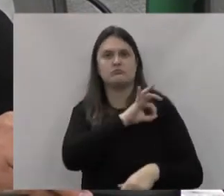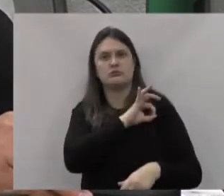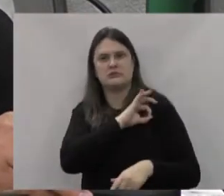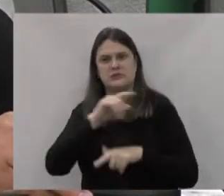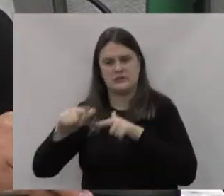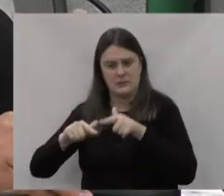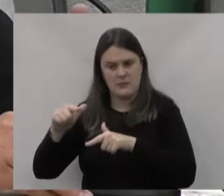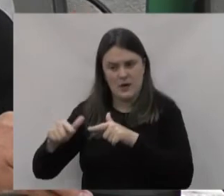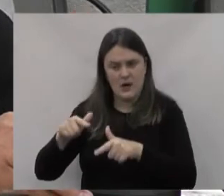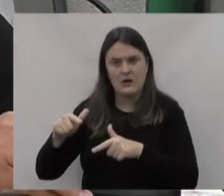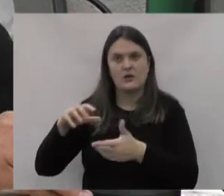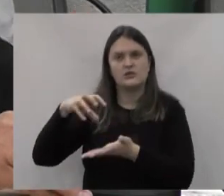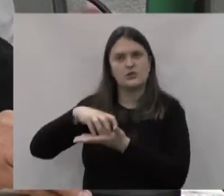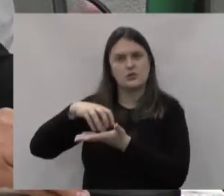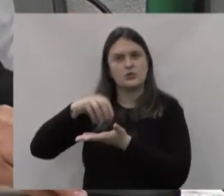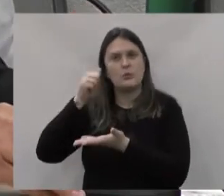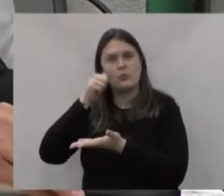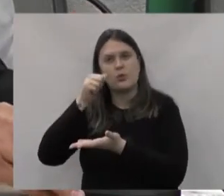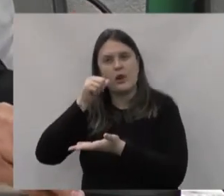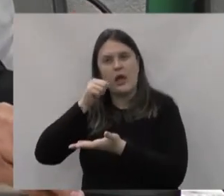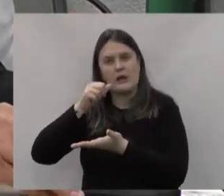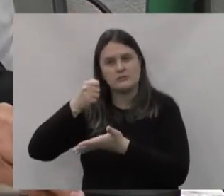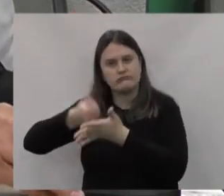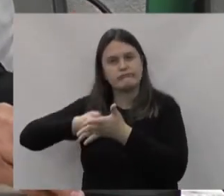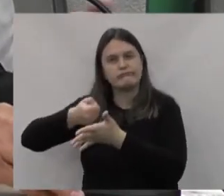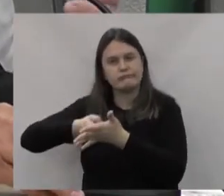tem um serviço público atuante,